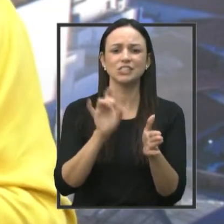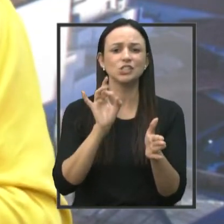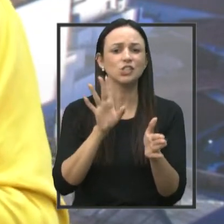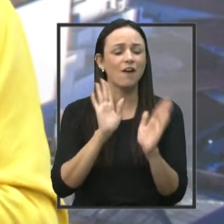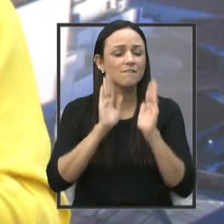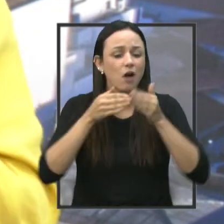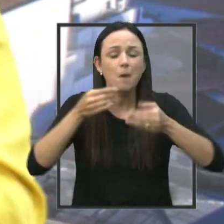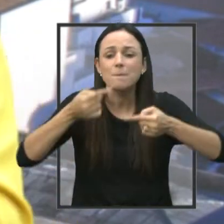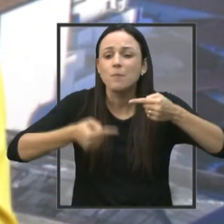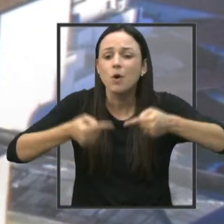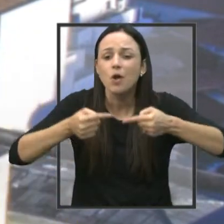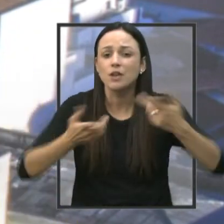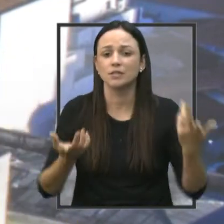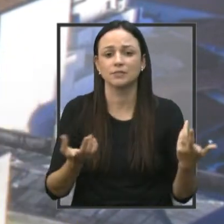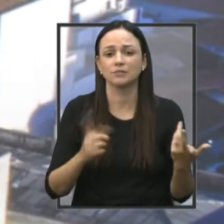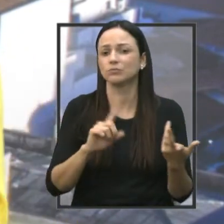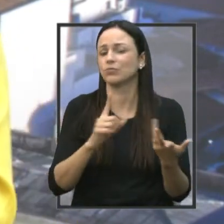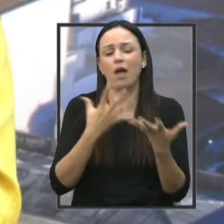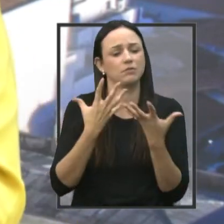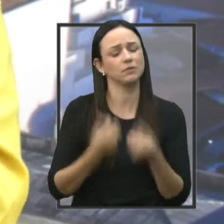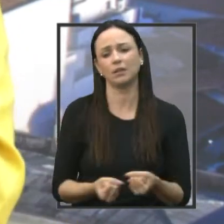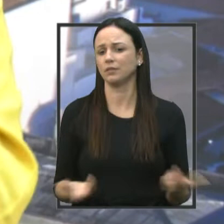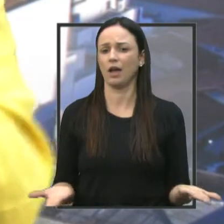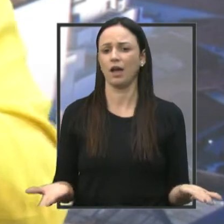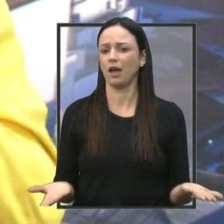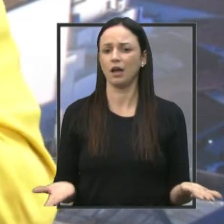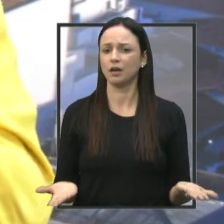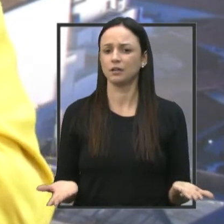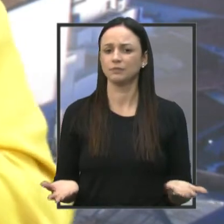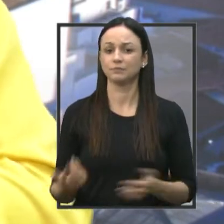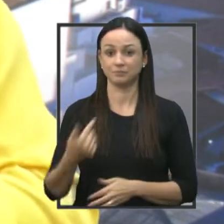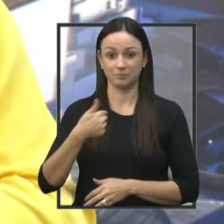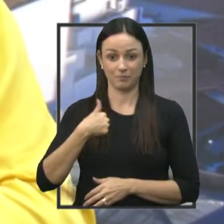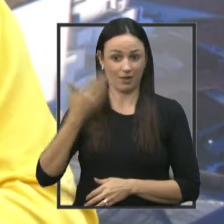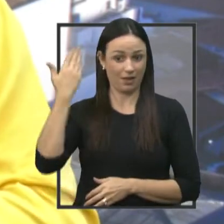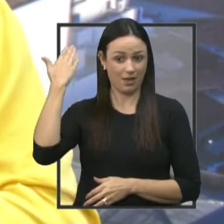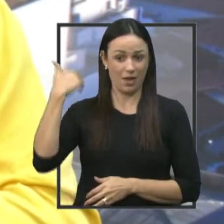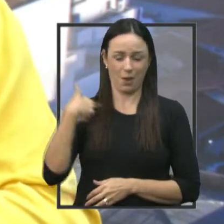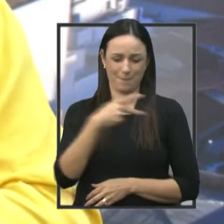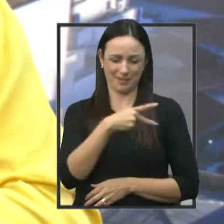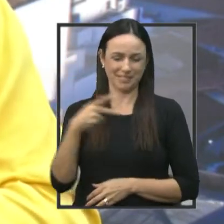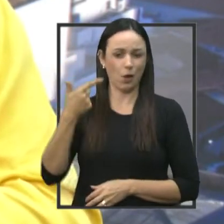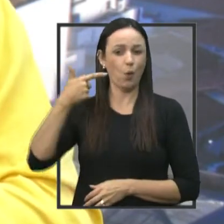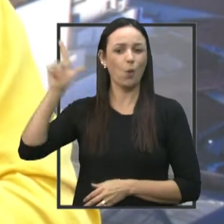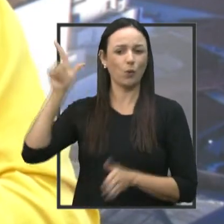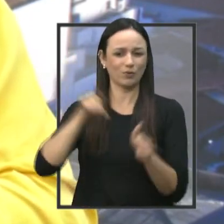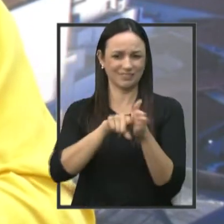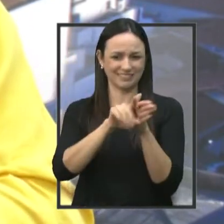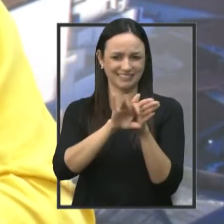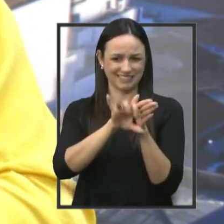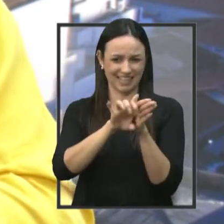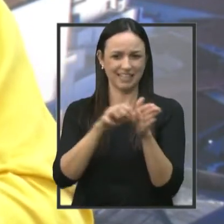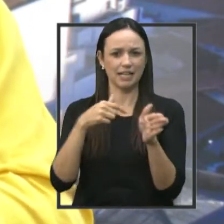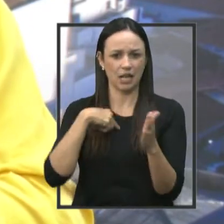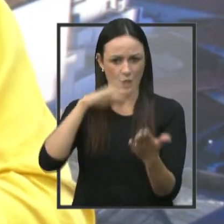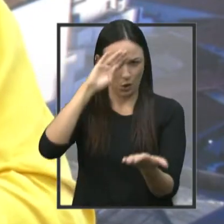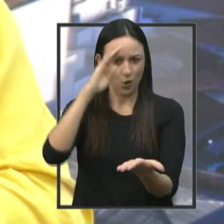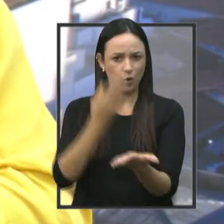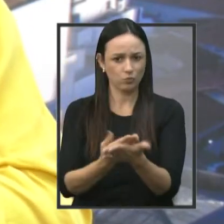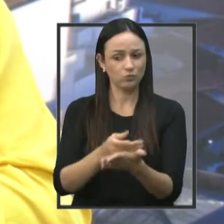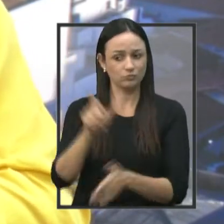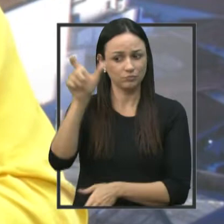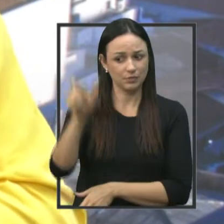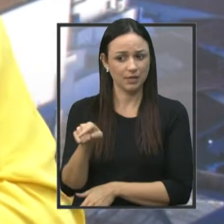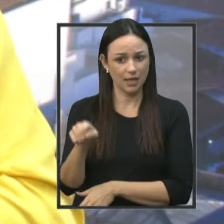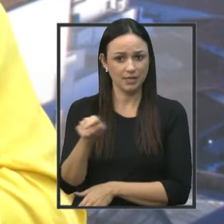política. É inaceitável isso. E quando eu fui presidente da SEI passada, eu confiei neste